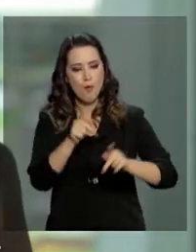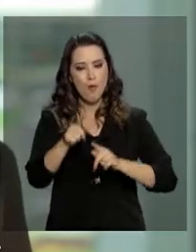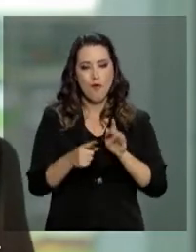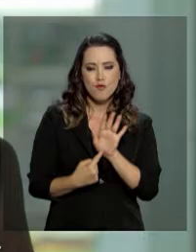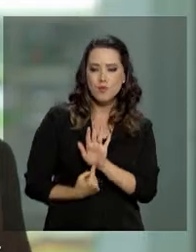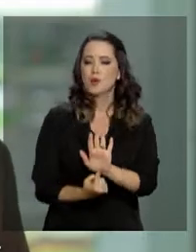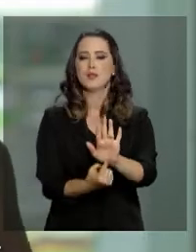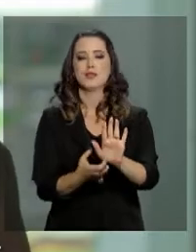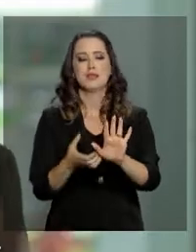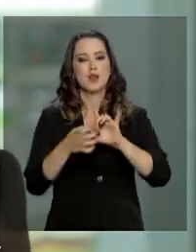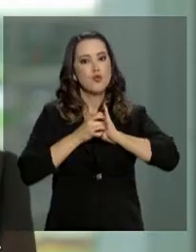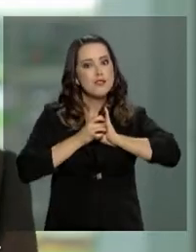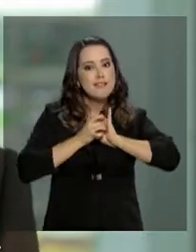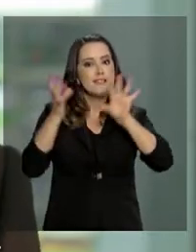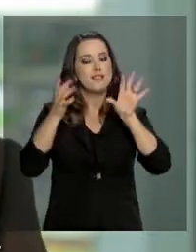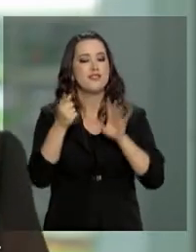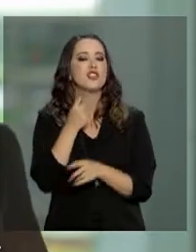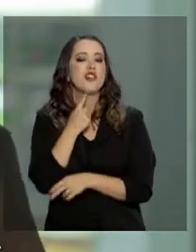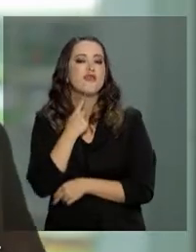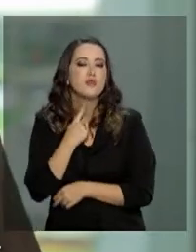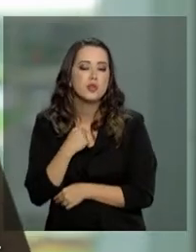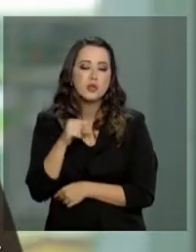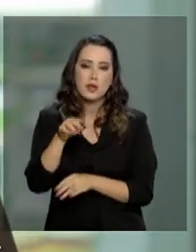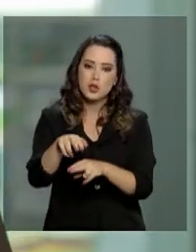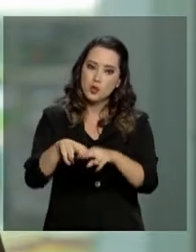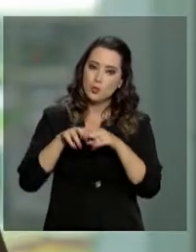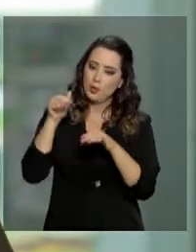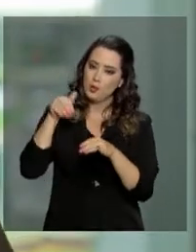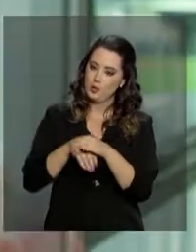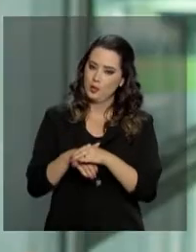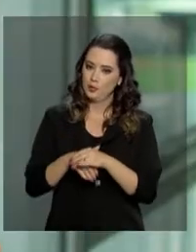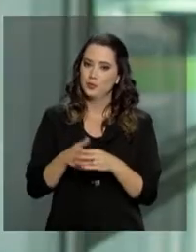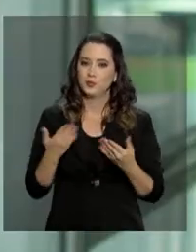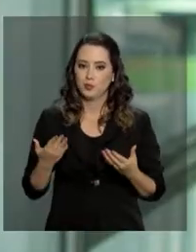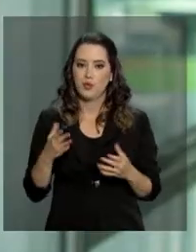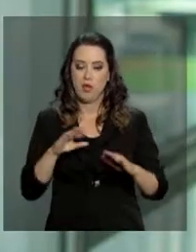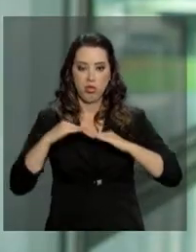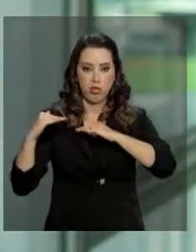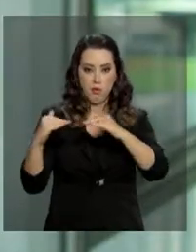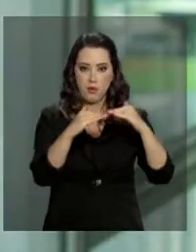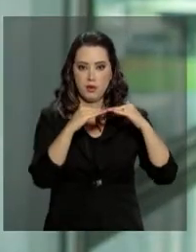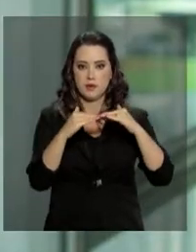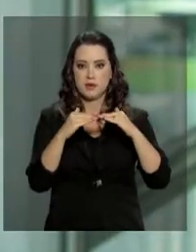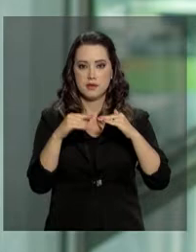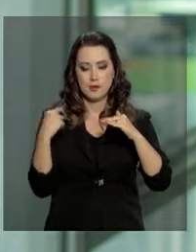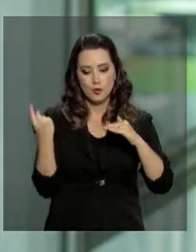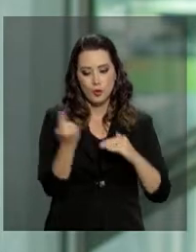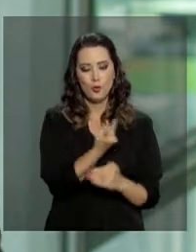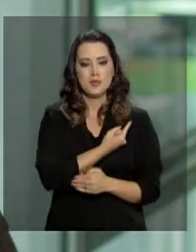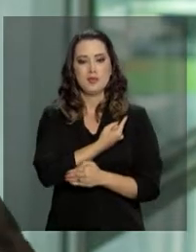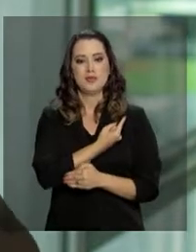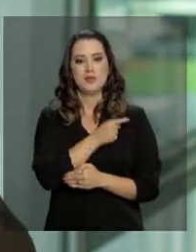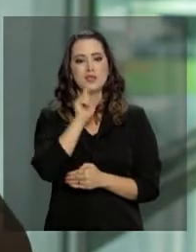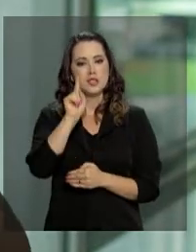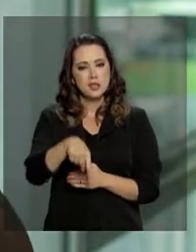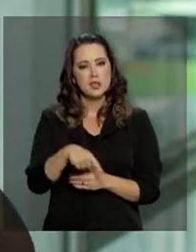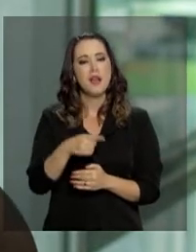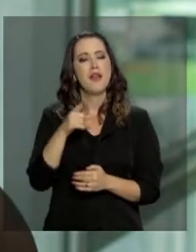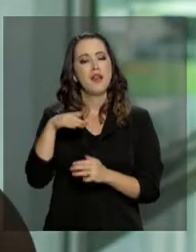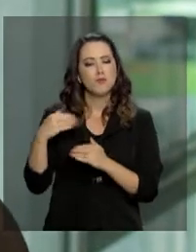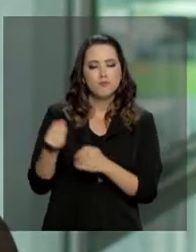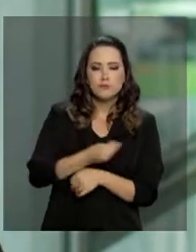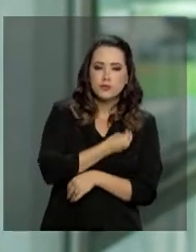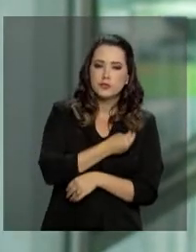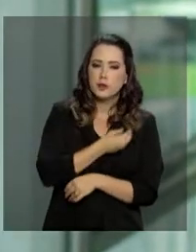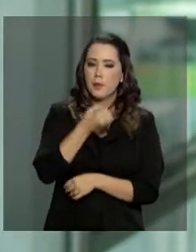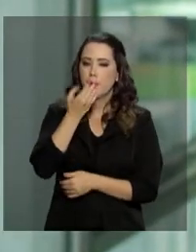expressando livremente sua vontade por meio do voto. A democracia se impõe a todos nós. É o regime da